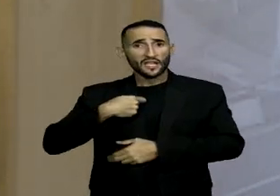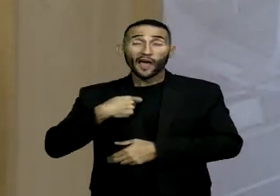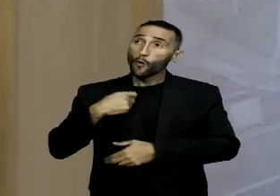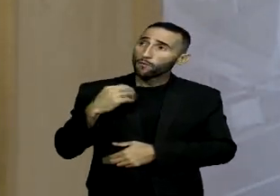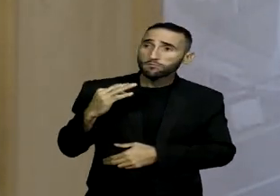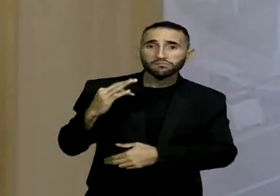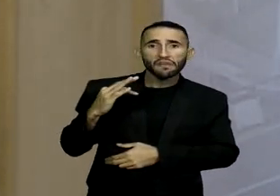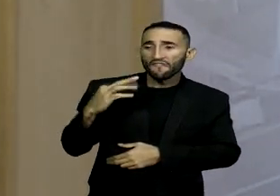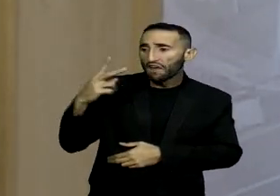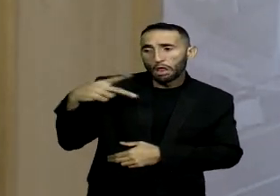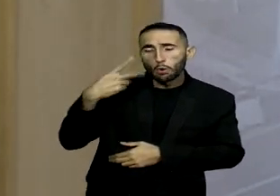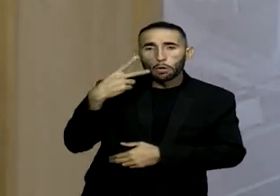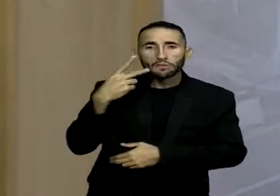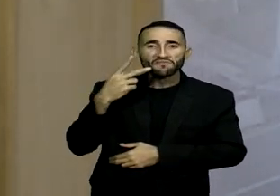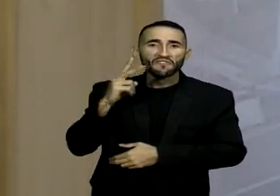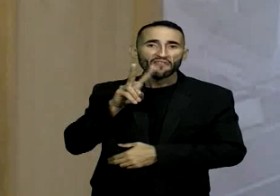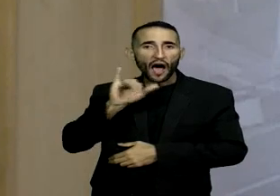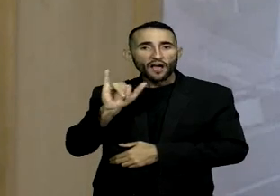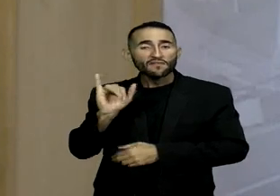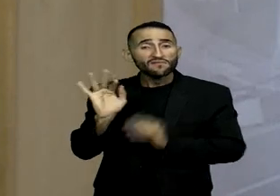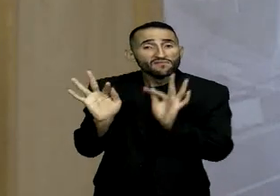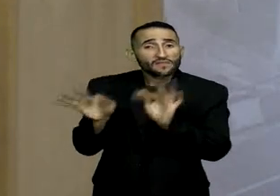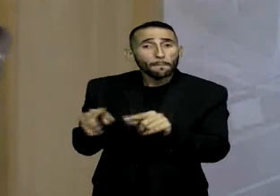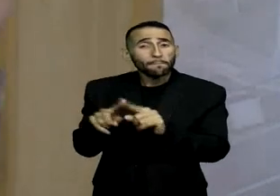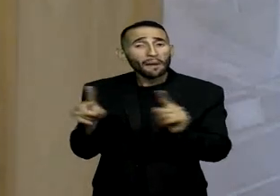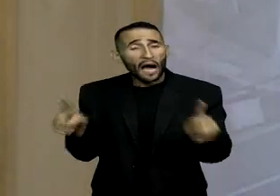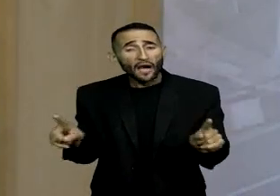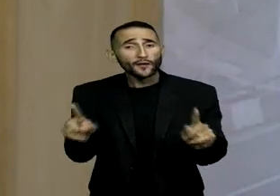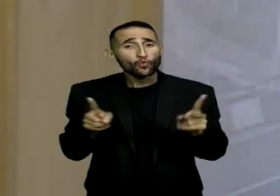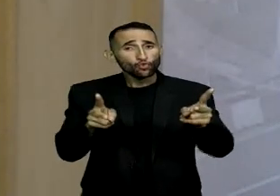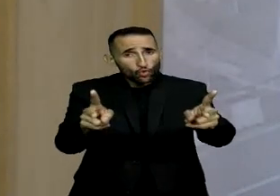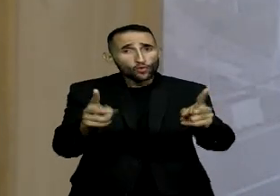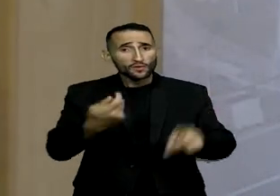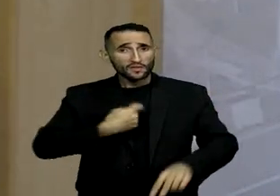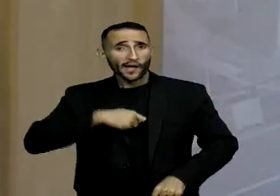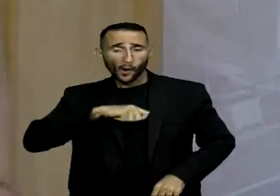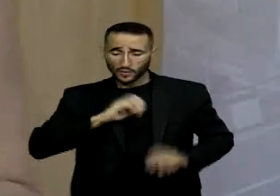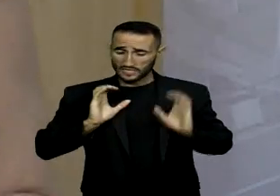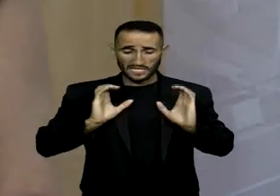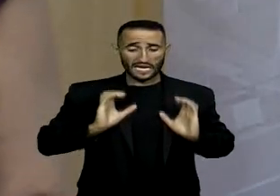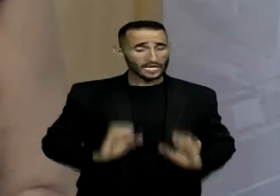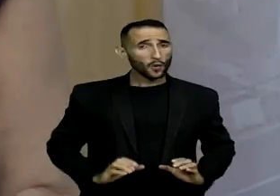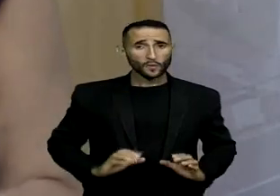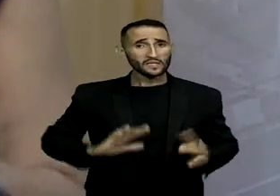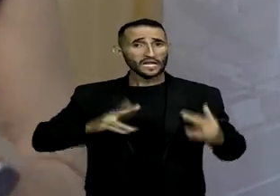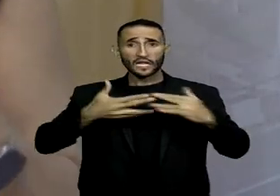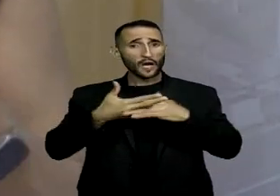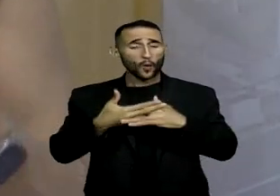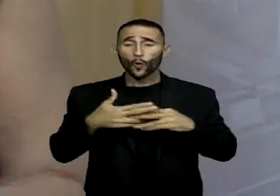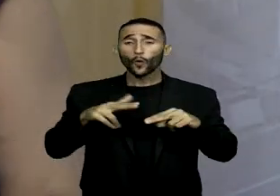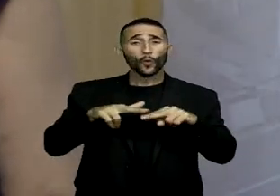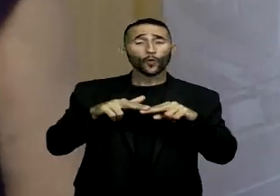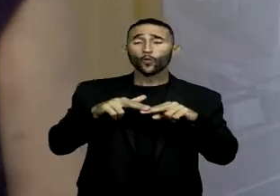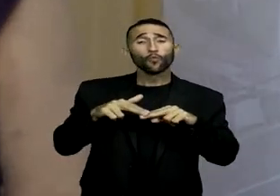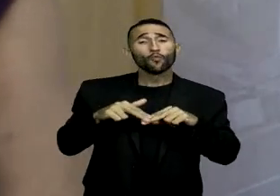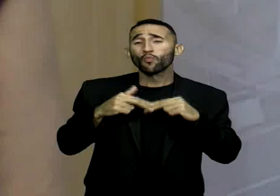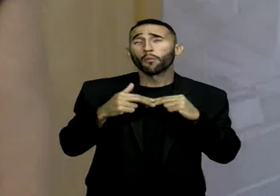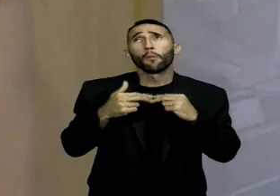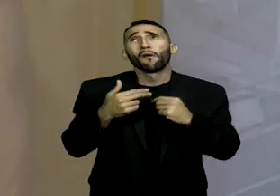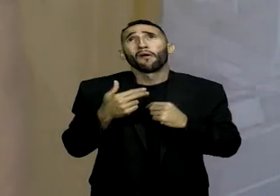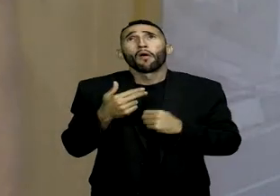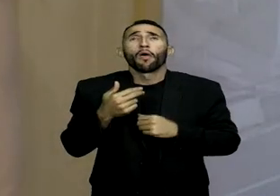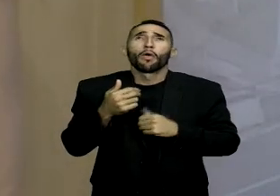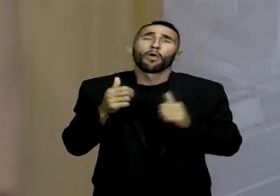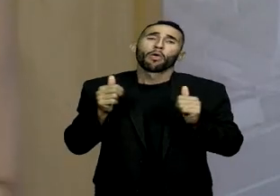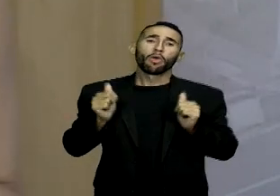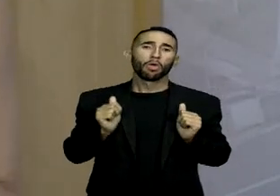com a minha responsabilidade quanto cidadã, e todos nós temos. Nós não podemos mais fazer vistas grossas para essa